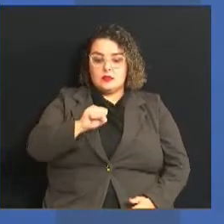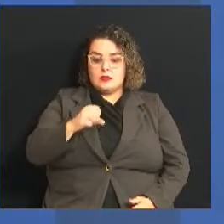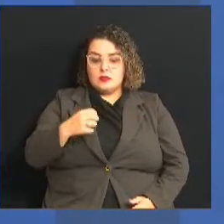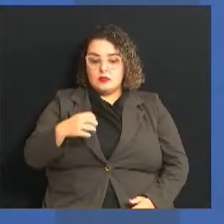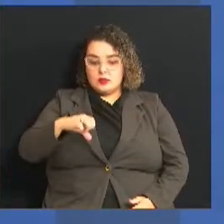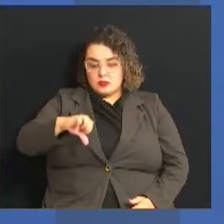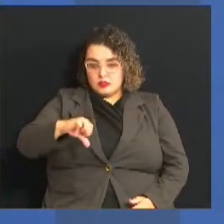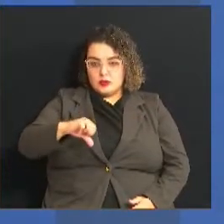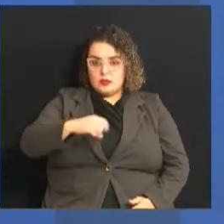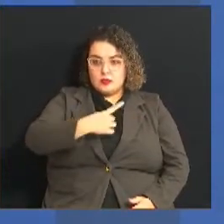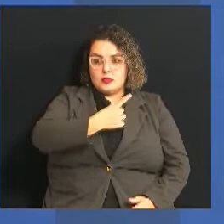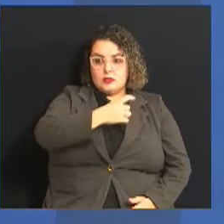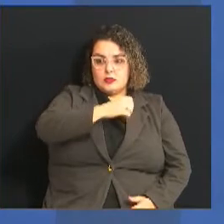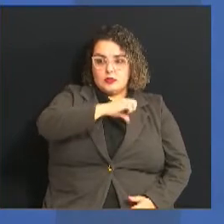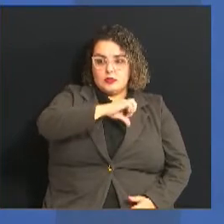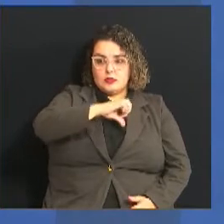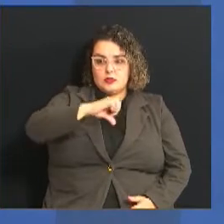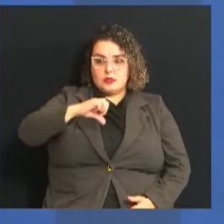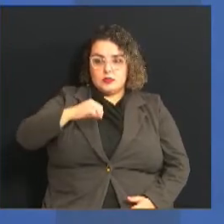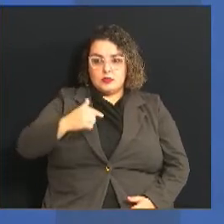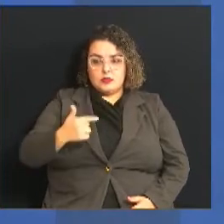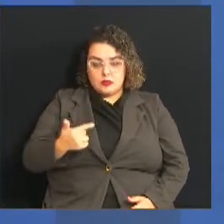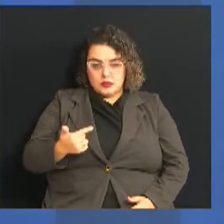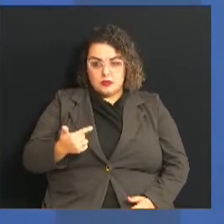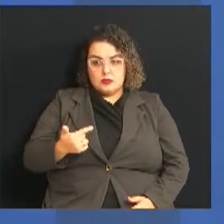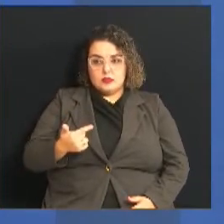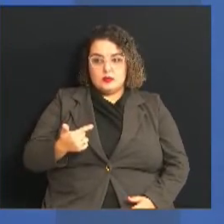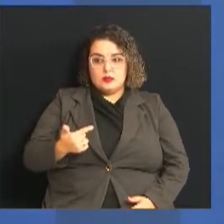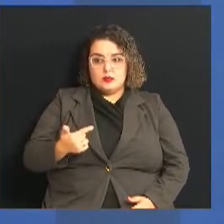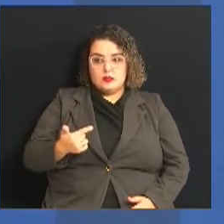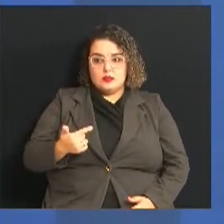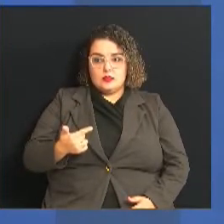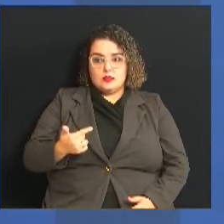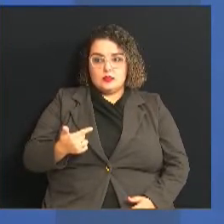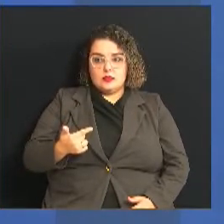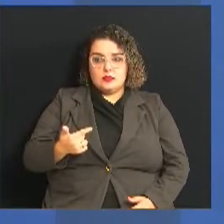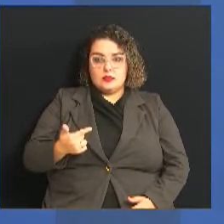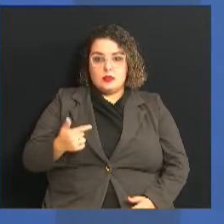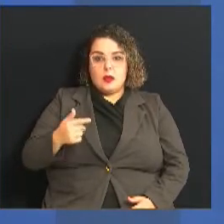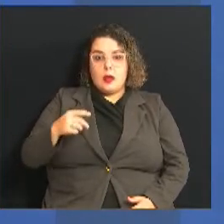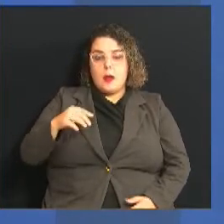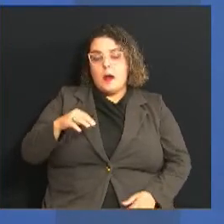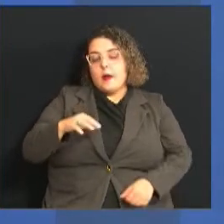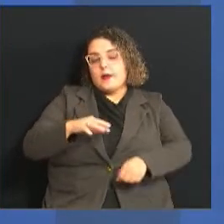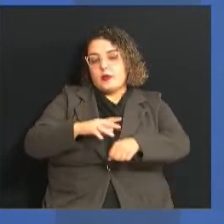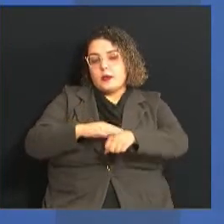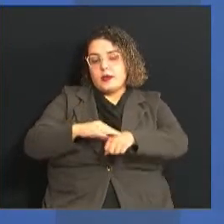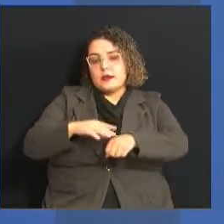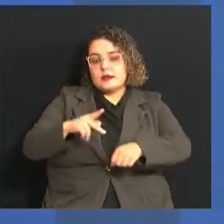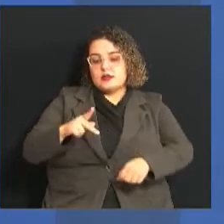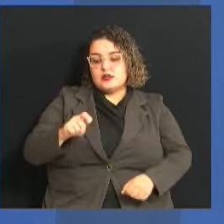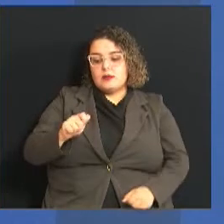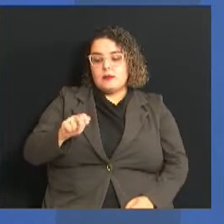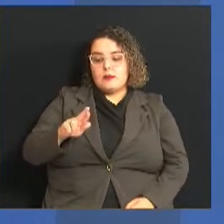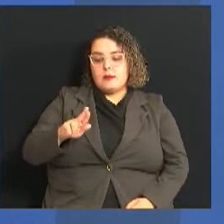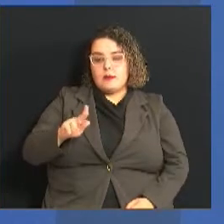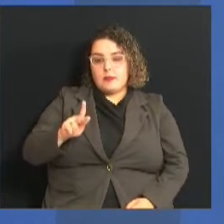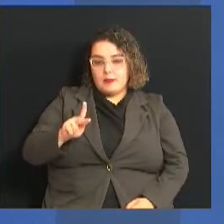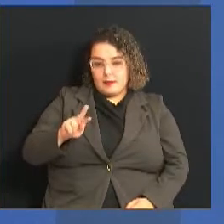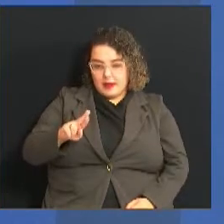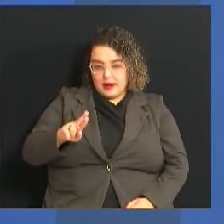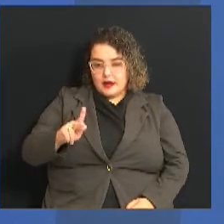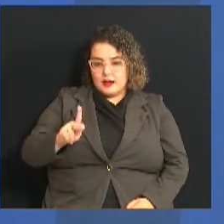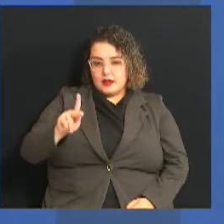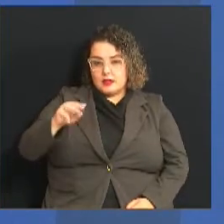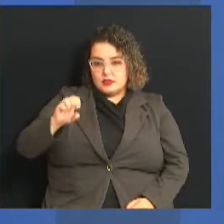e 1992, ele foi vítima de mal de Parkinson. O velório acontece no Cemitério da Saudade e